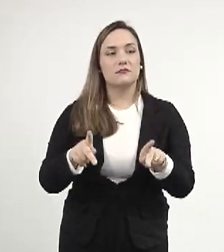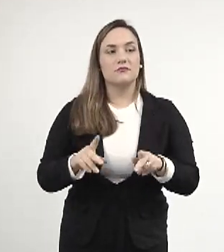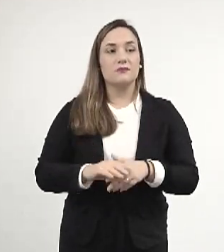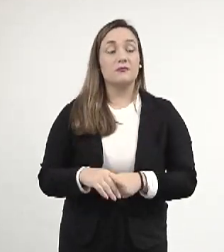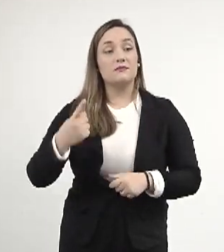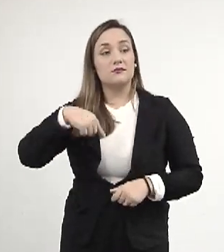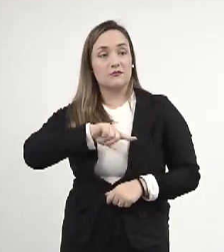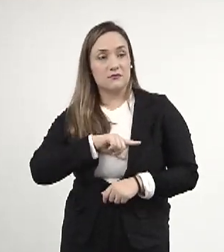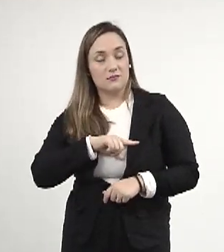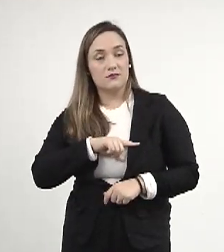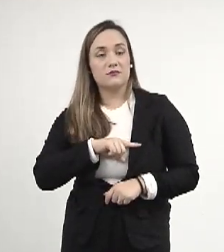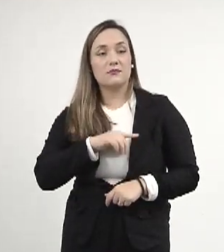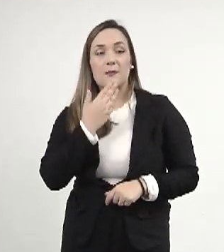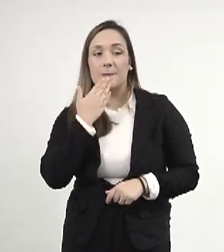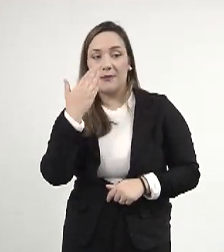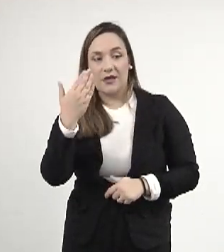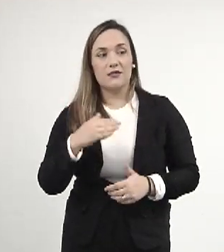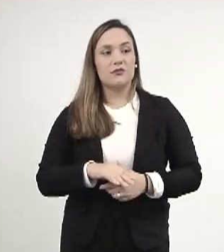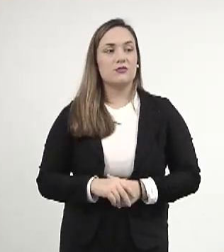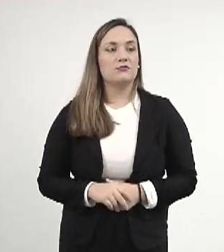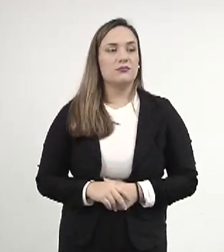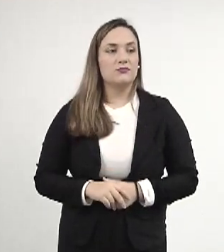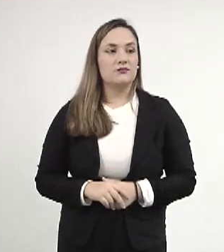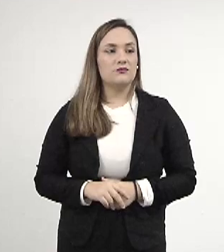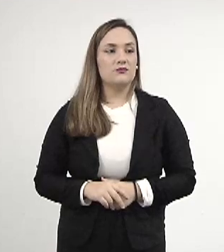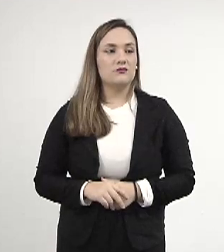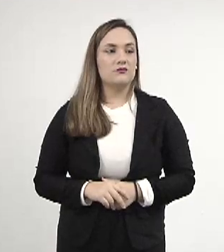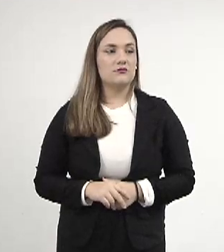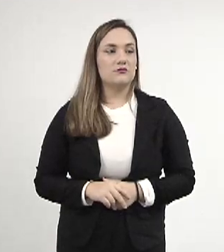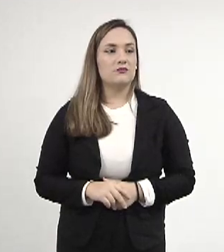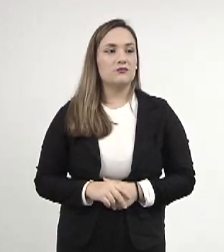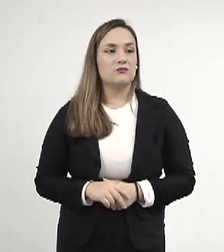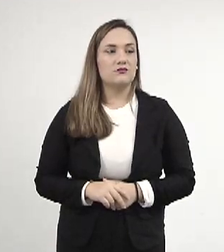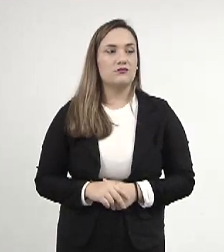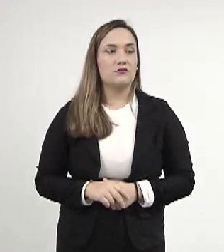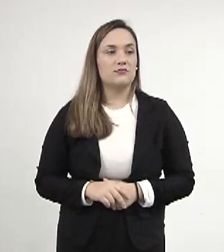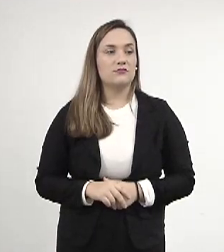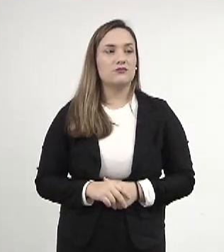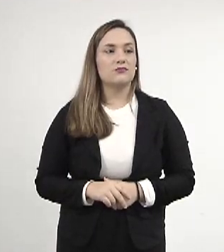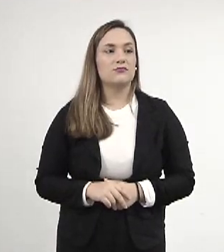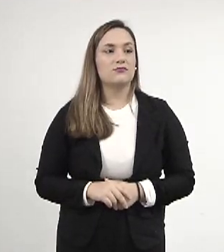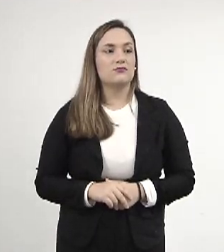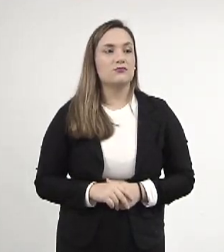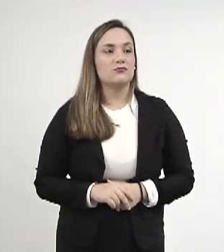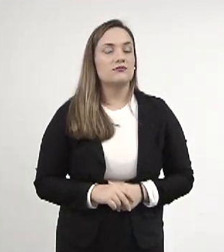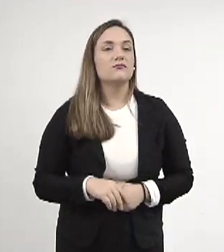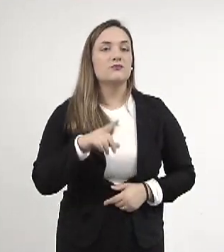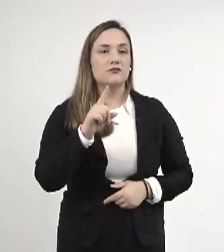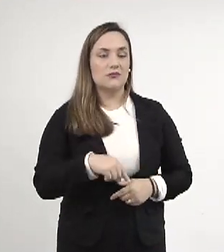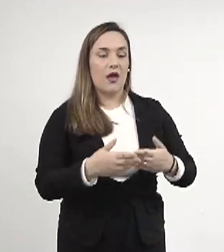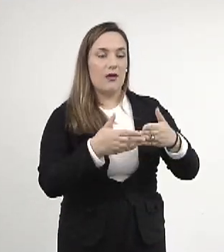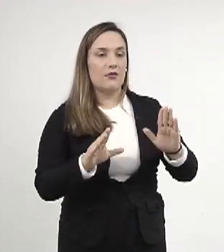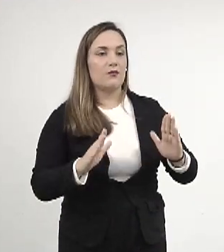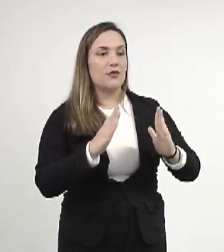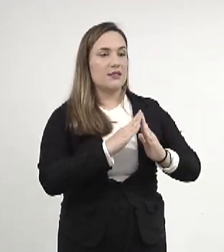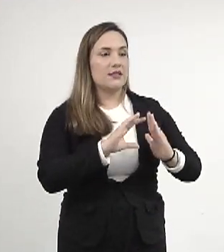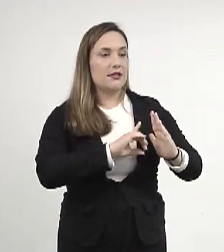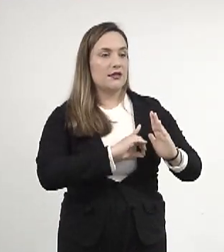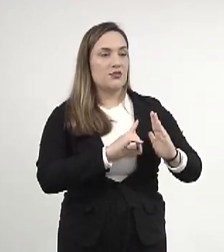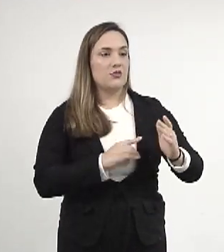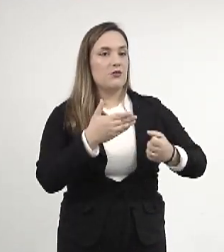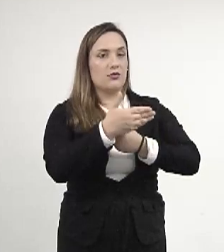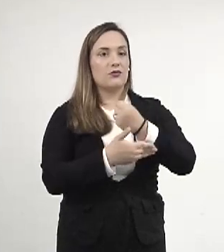Nós estamos requerendo, por meio deste documento, a implantação de uma delegacia de proteção